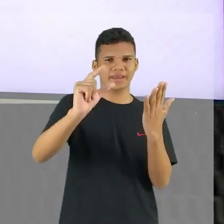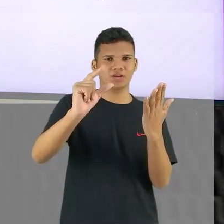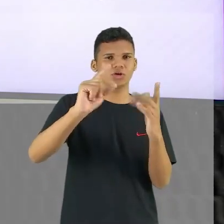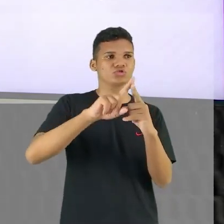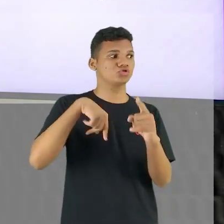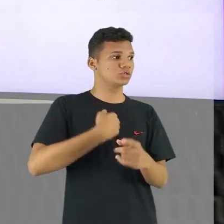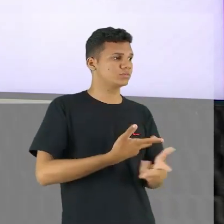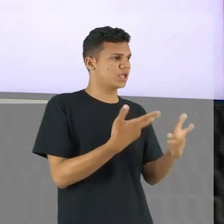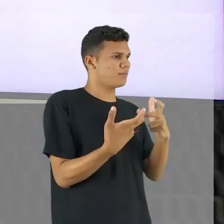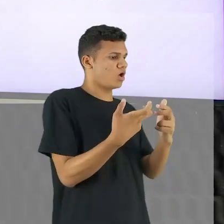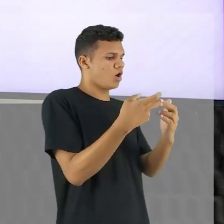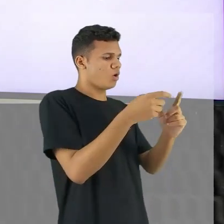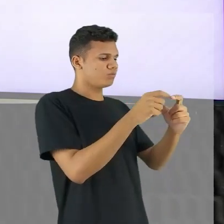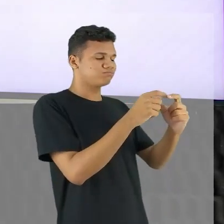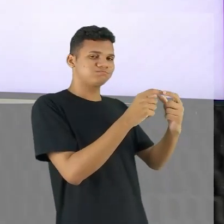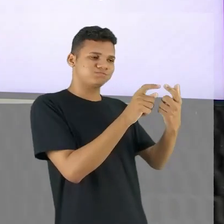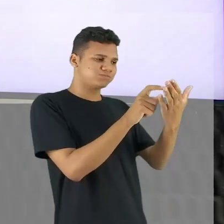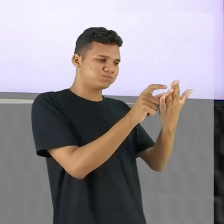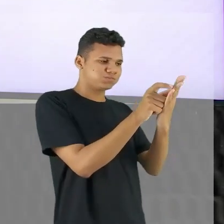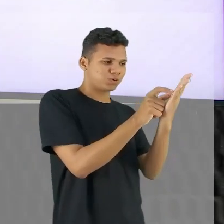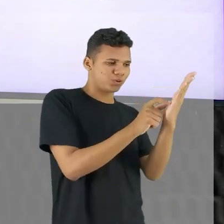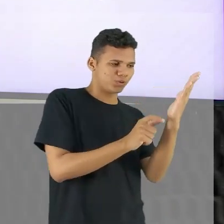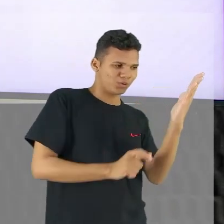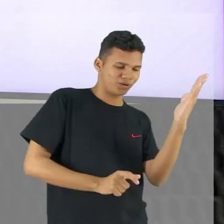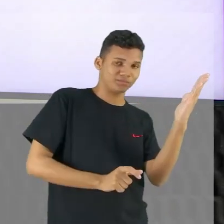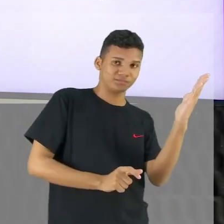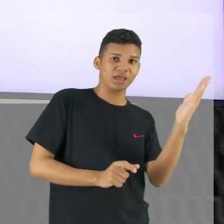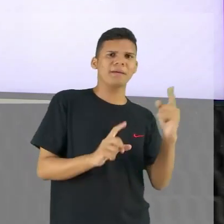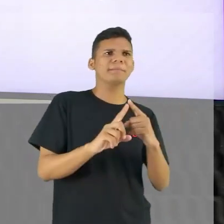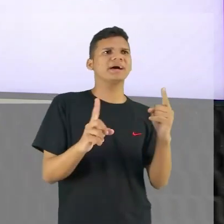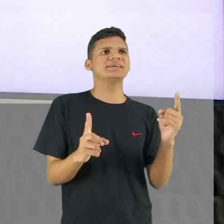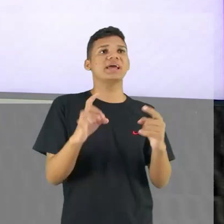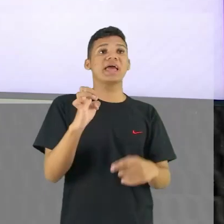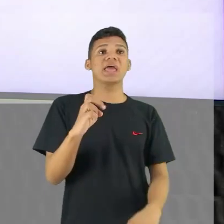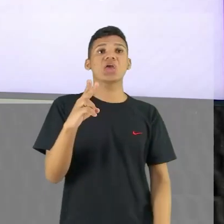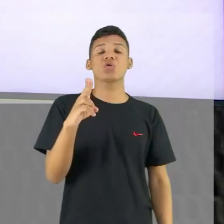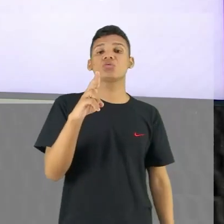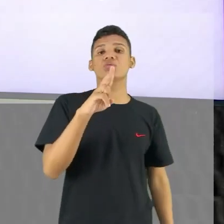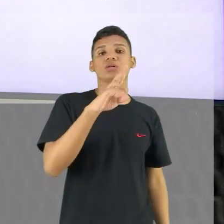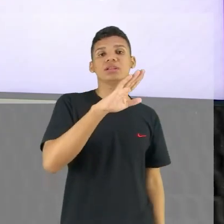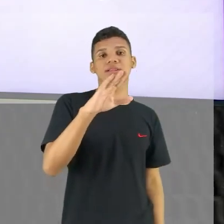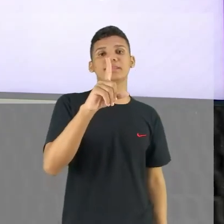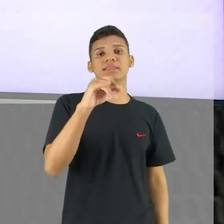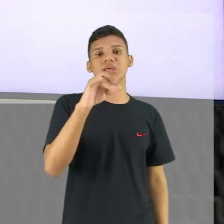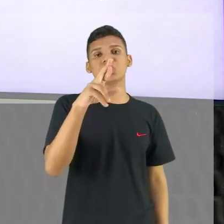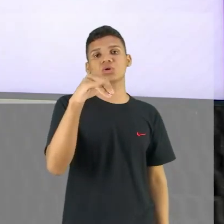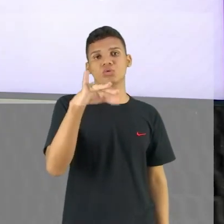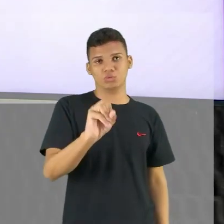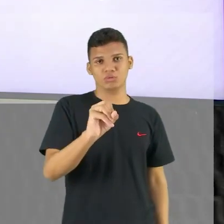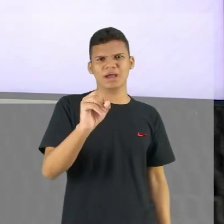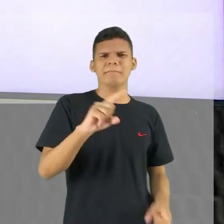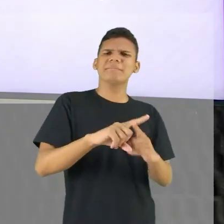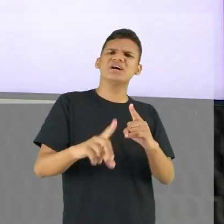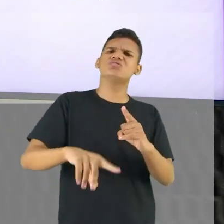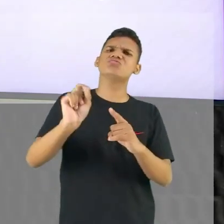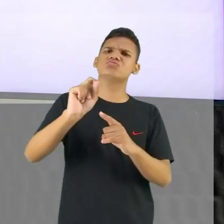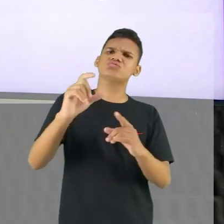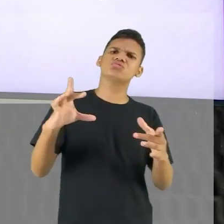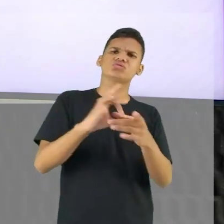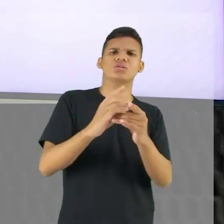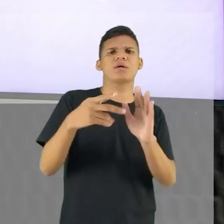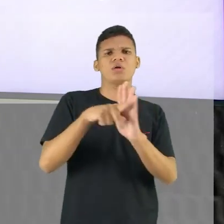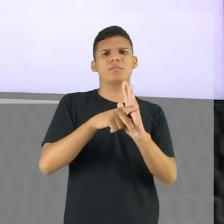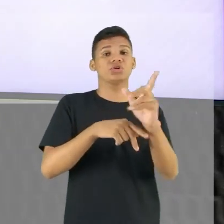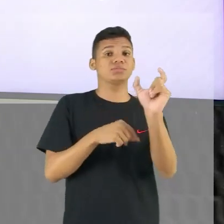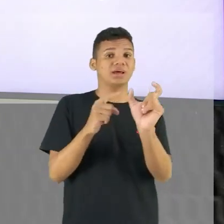nos outros. E, de novo, o eu lírico. Observem que esse conjunto de palavras é comum